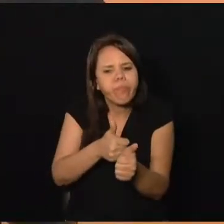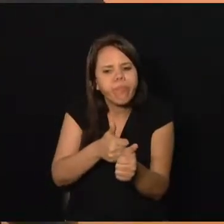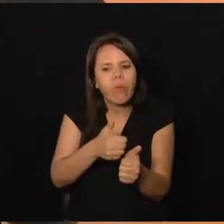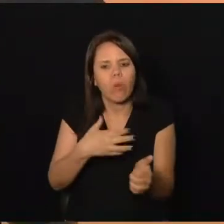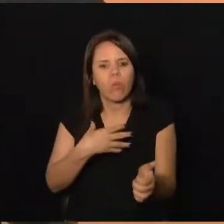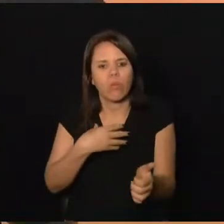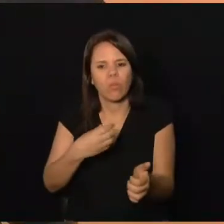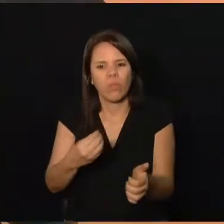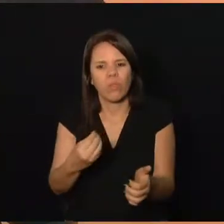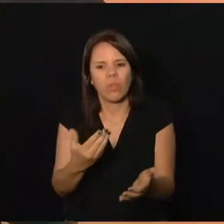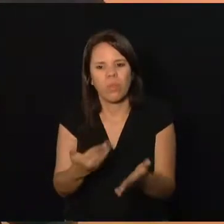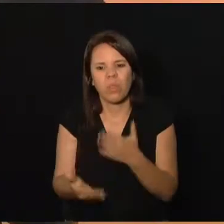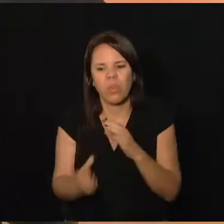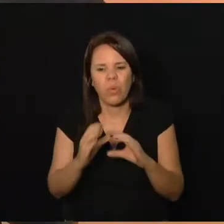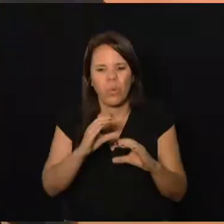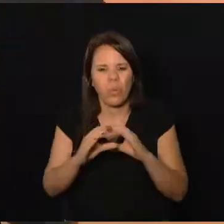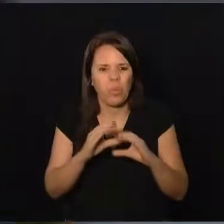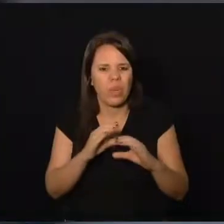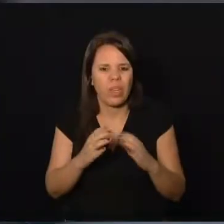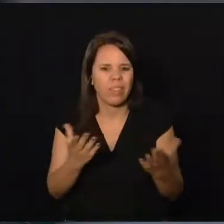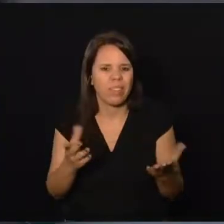estou perdendo essa comunicação,